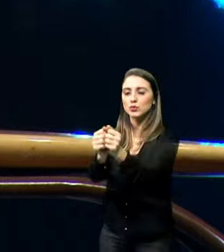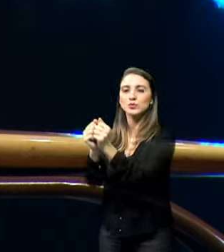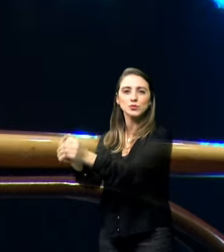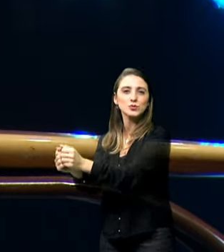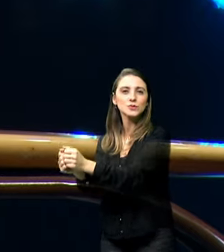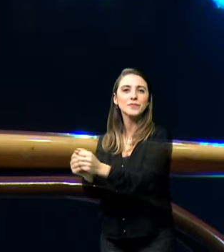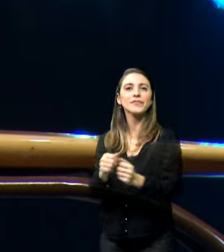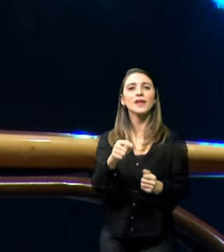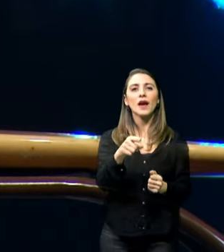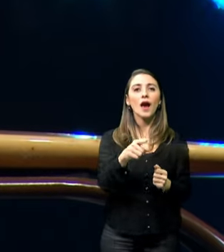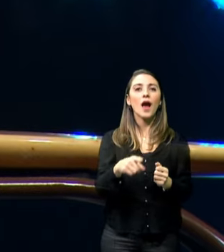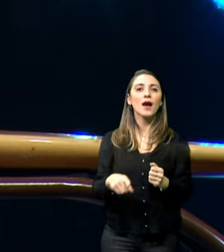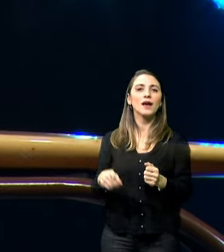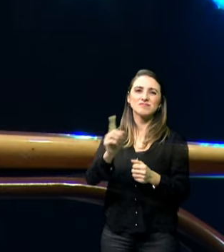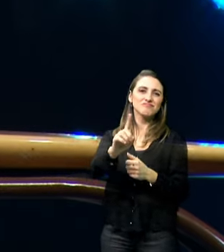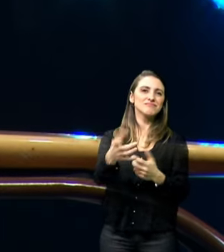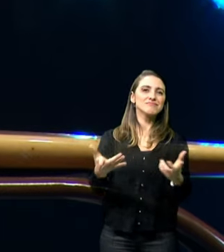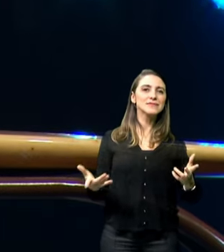Você todo final de semana